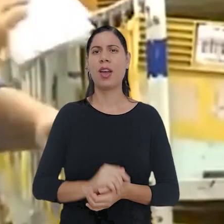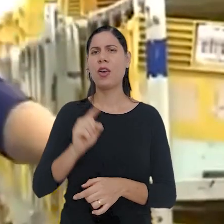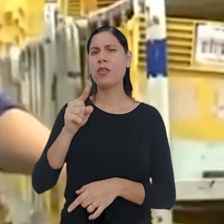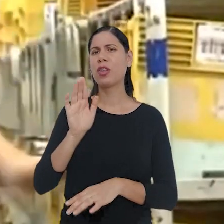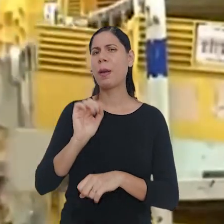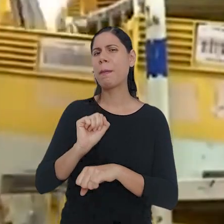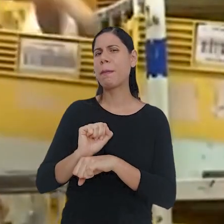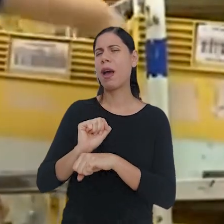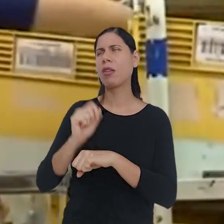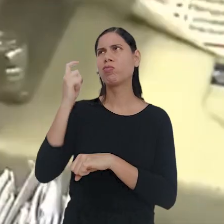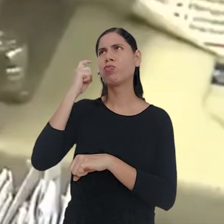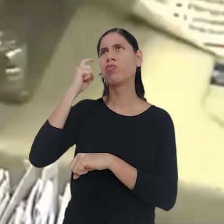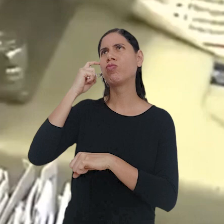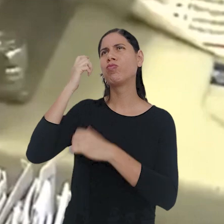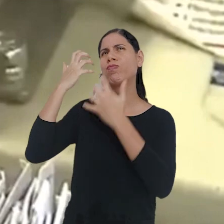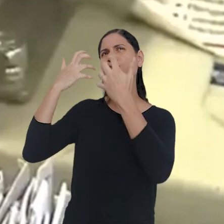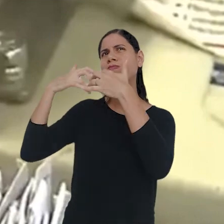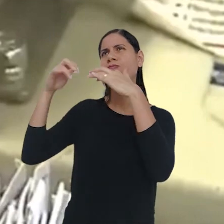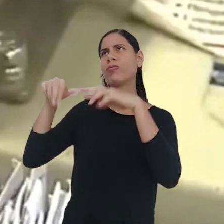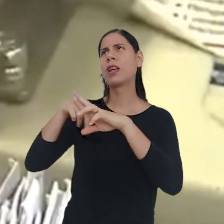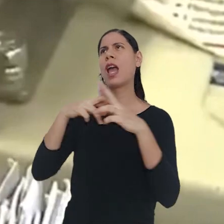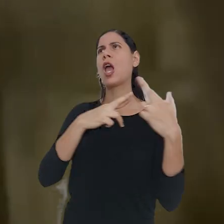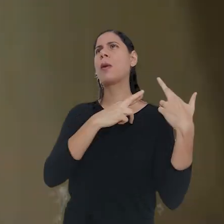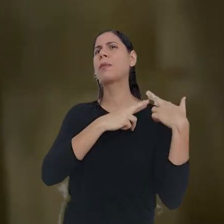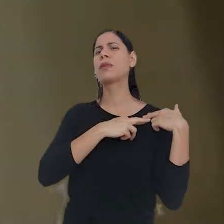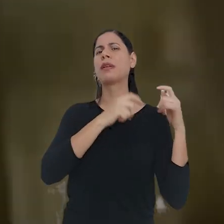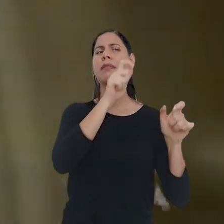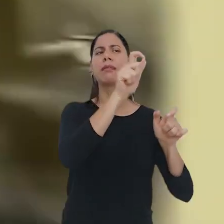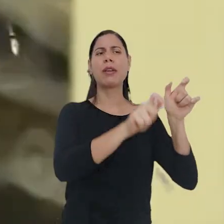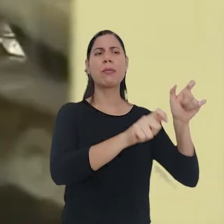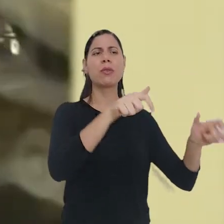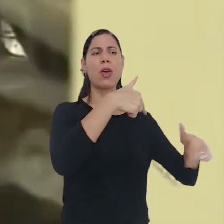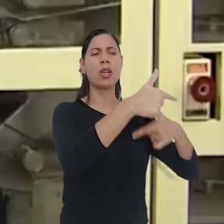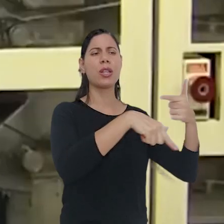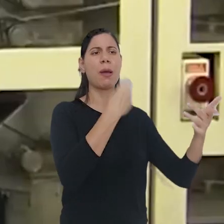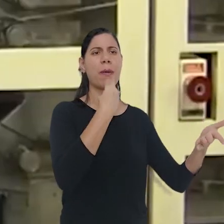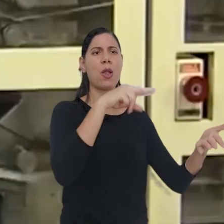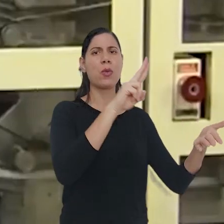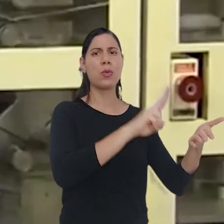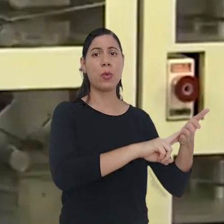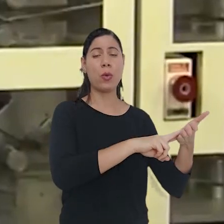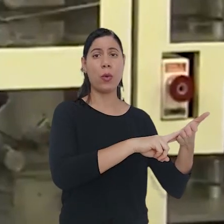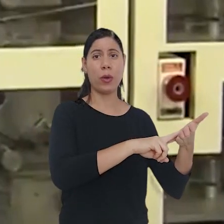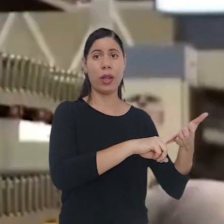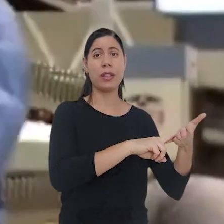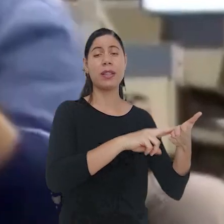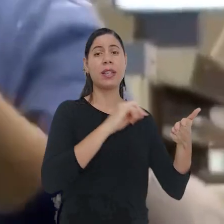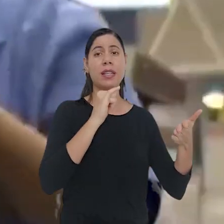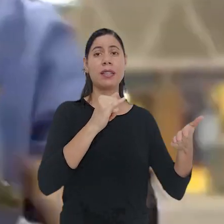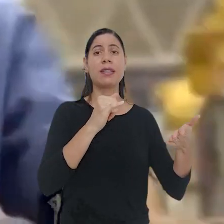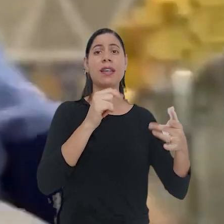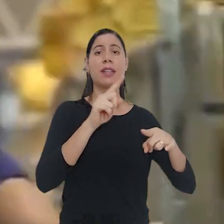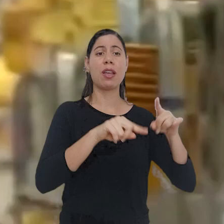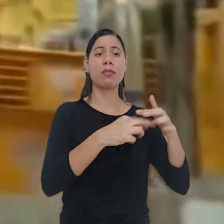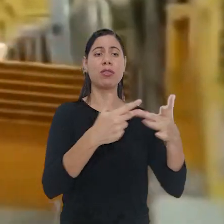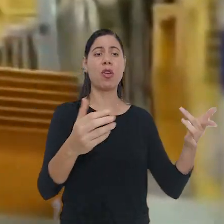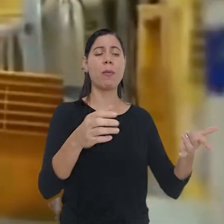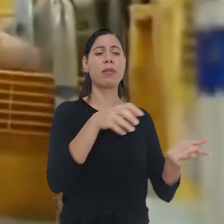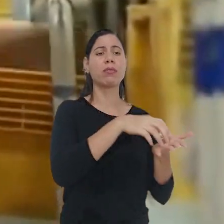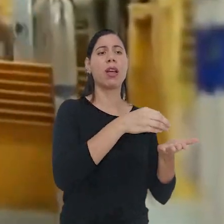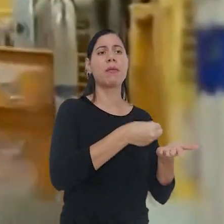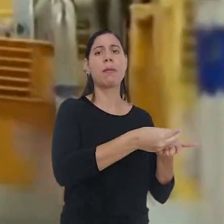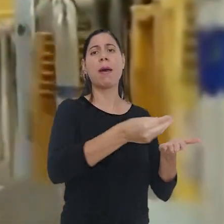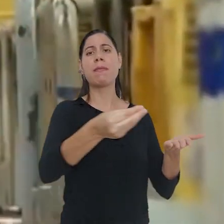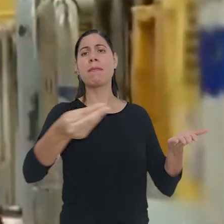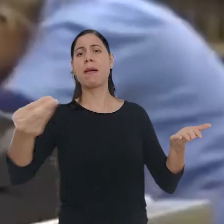Você já parou para pensar qual é a responsabilidade dos agentes dos Correios quando recebem as encomendas para serem entregues